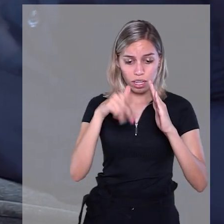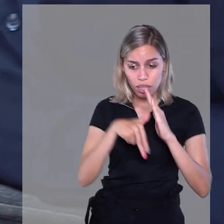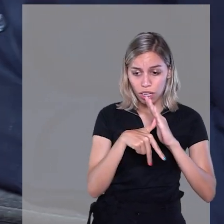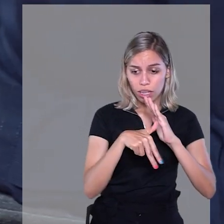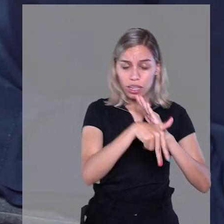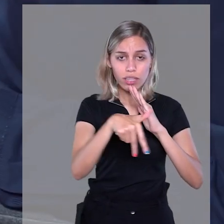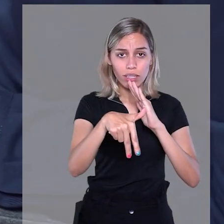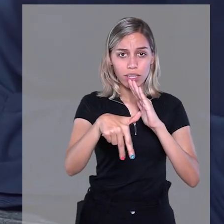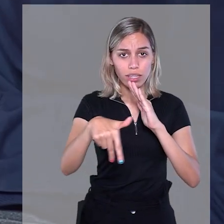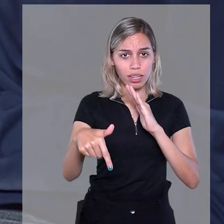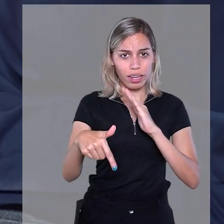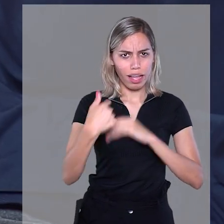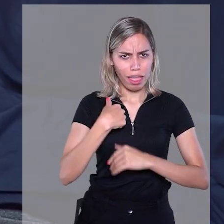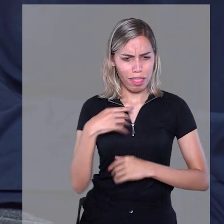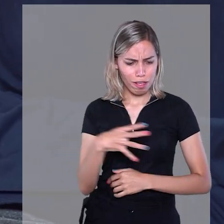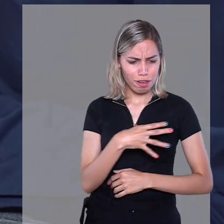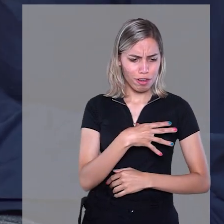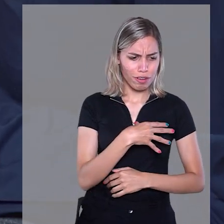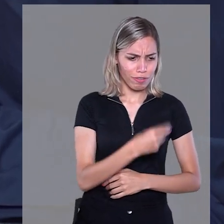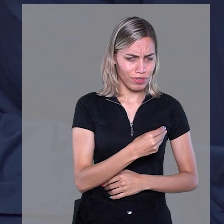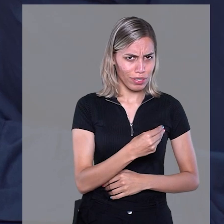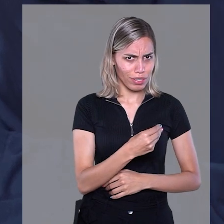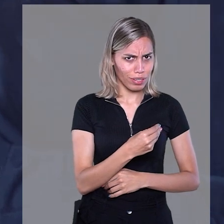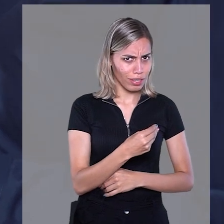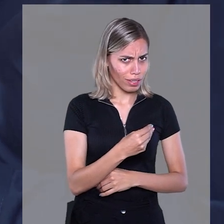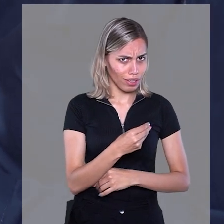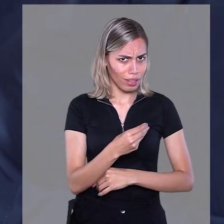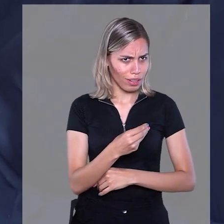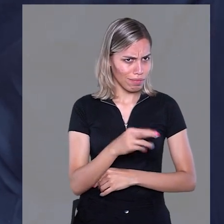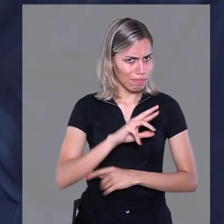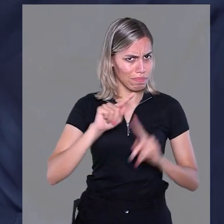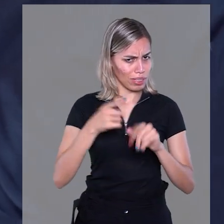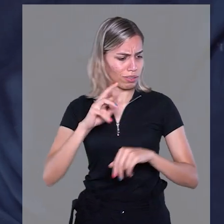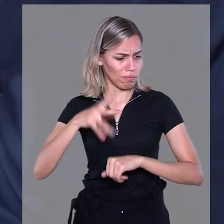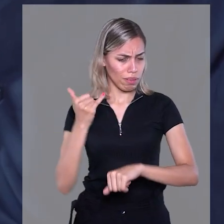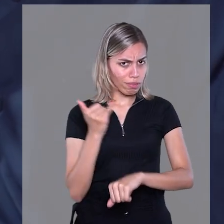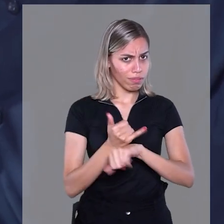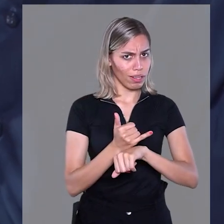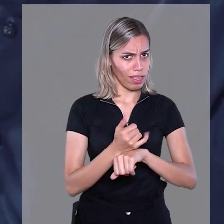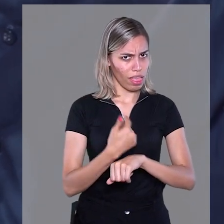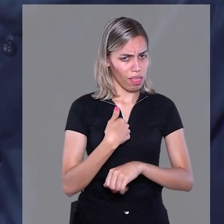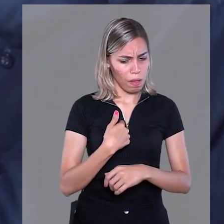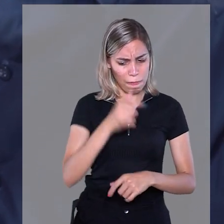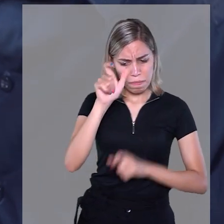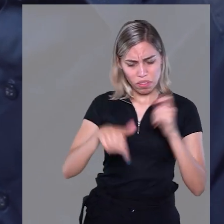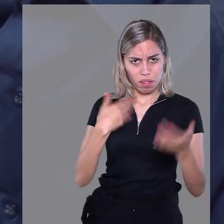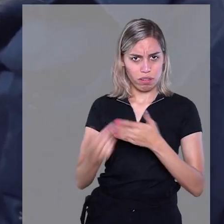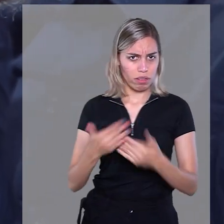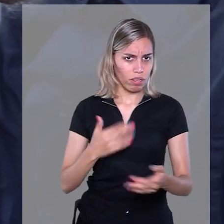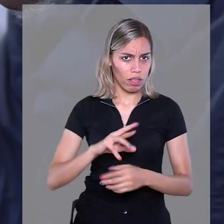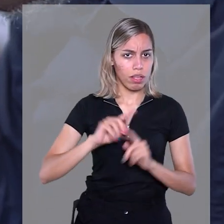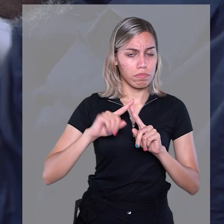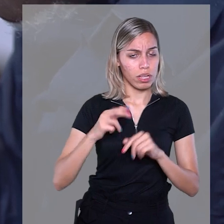Sendo um Zé qualquer também, de José, Ricardo José. O José do meu nome, que minha mãe escolheu